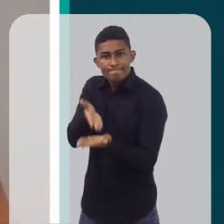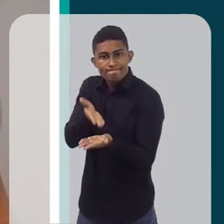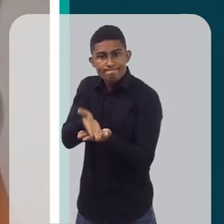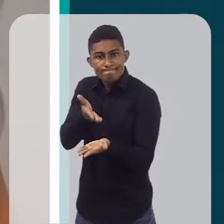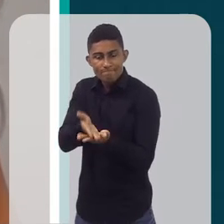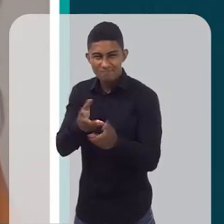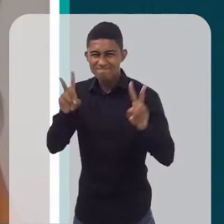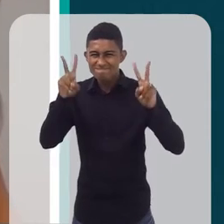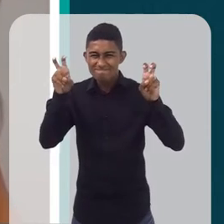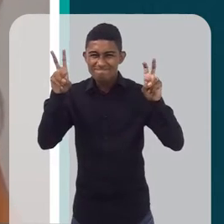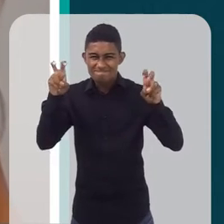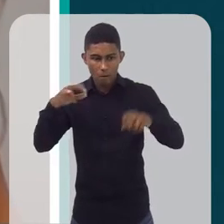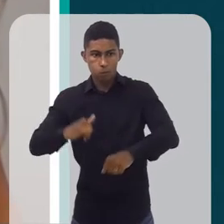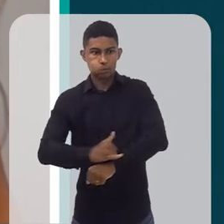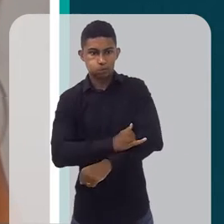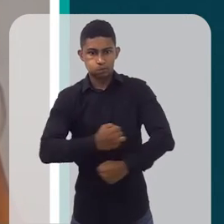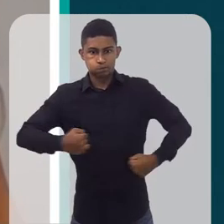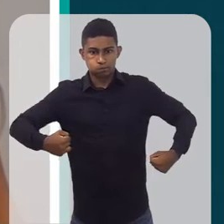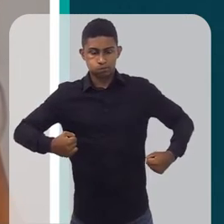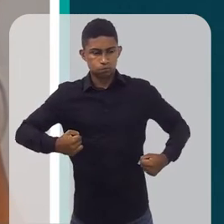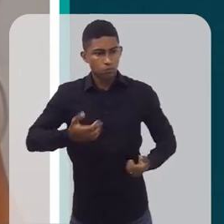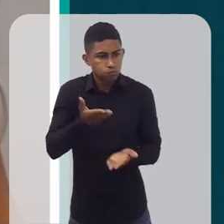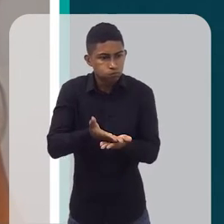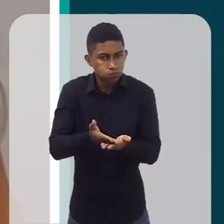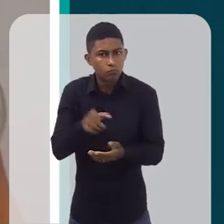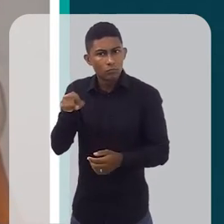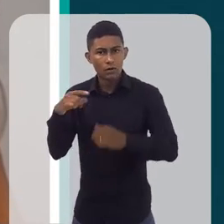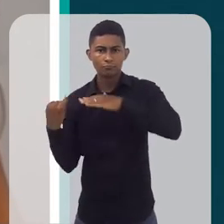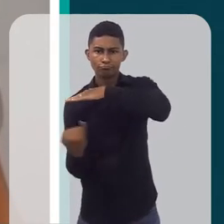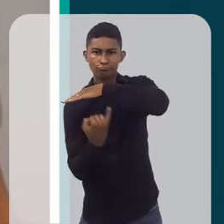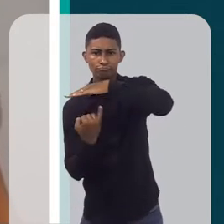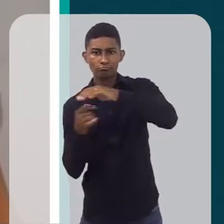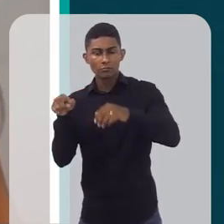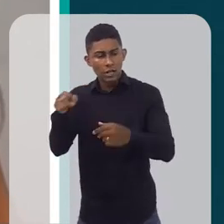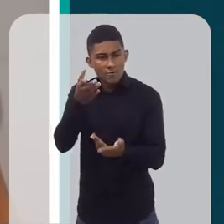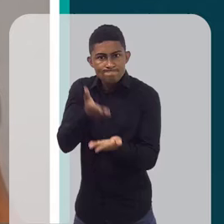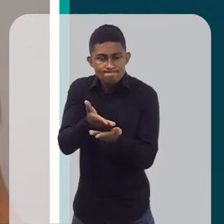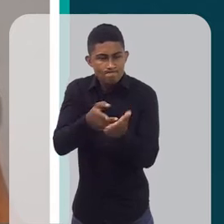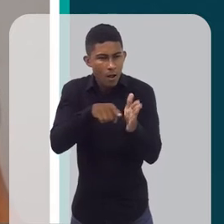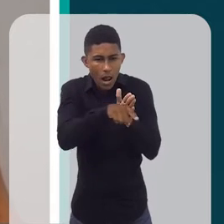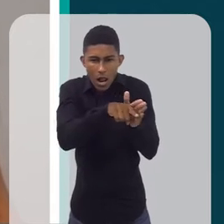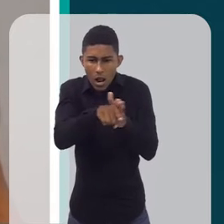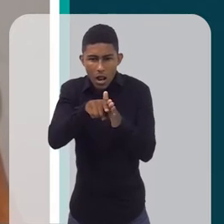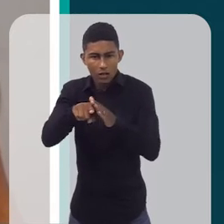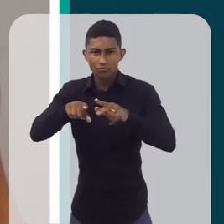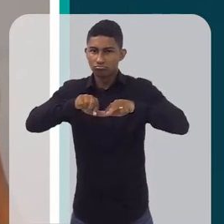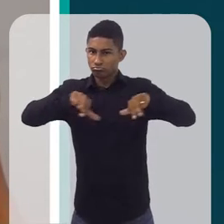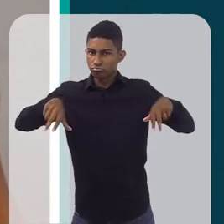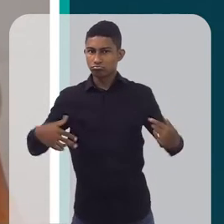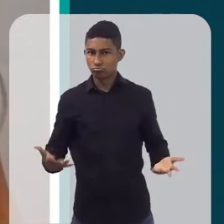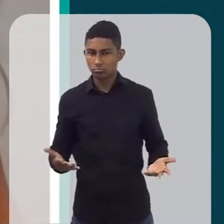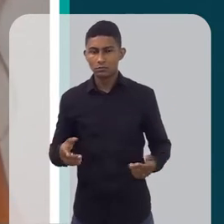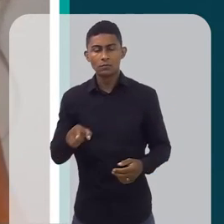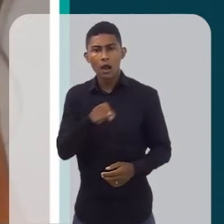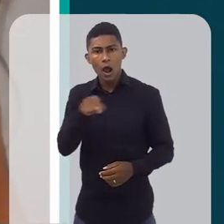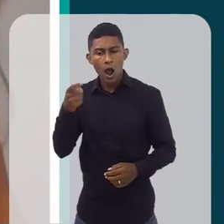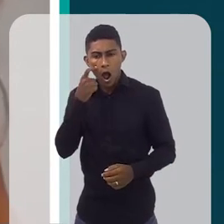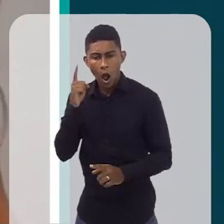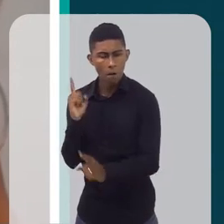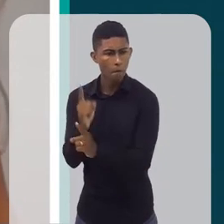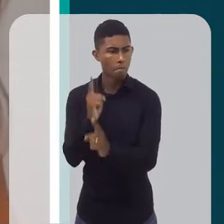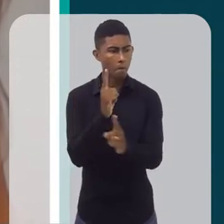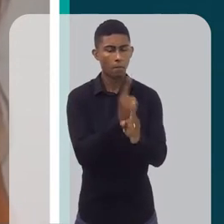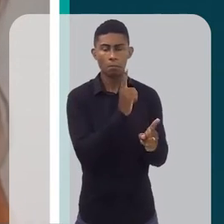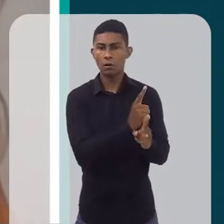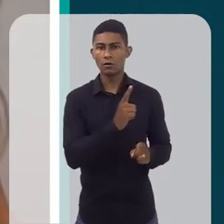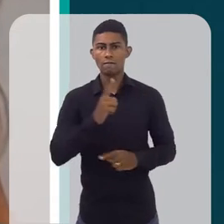estuda muito obesidade, que é a ABESA, uma entidade multidisciplinar. E os valores